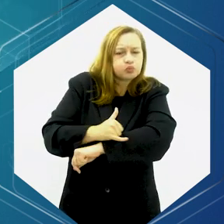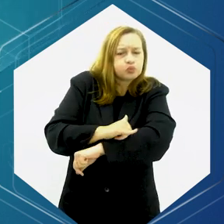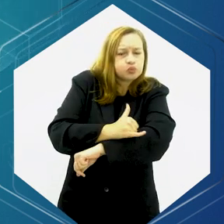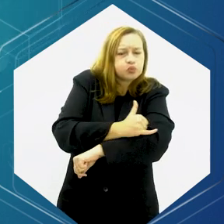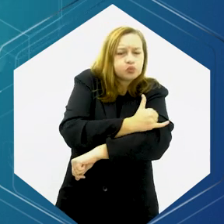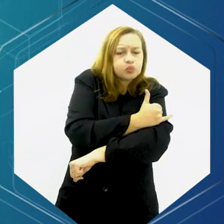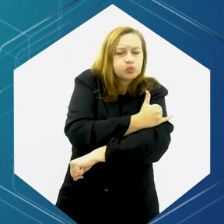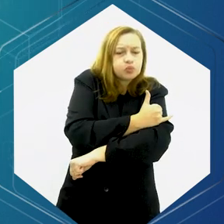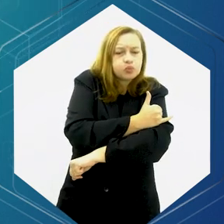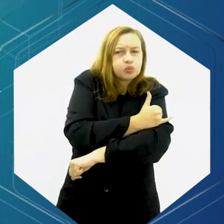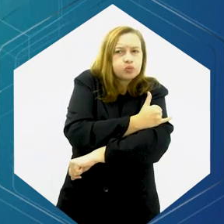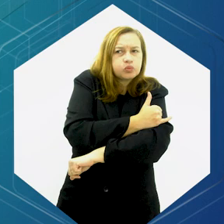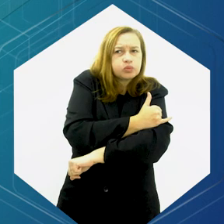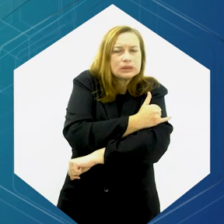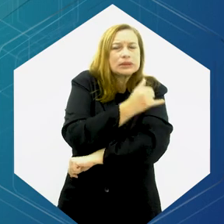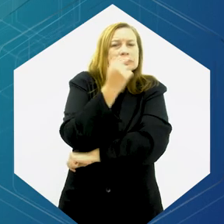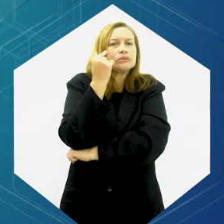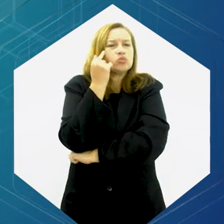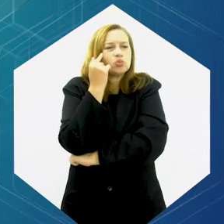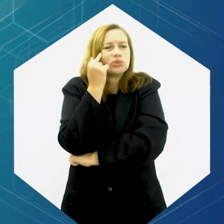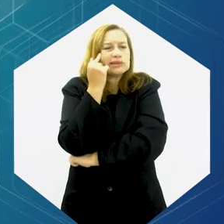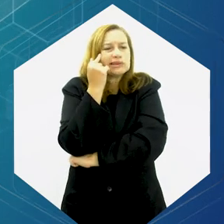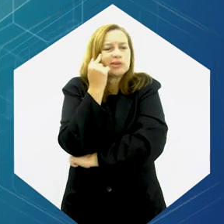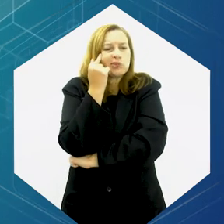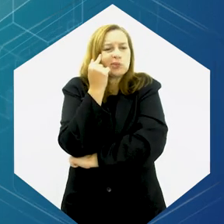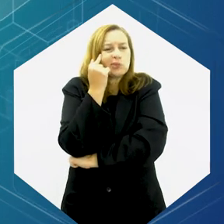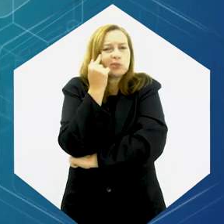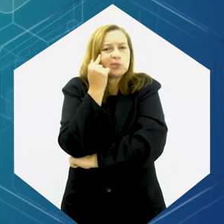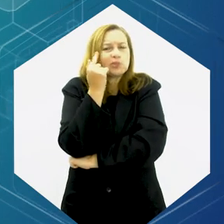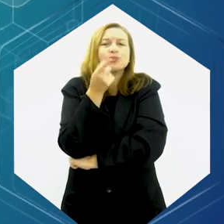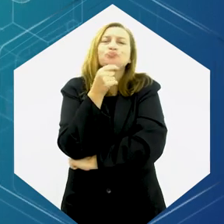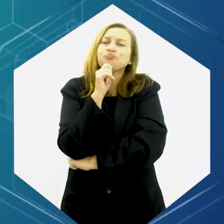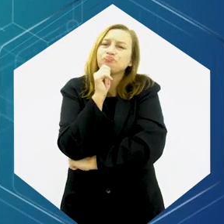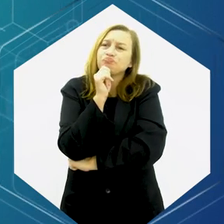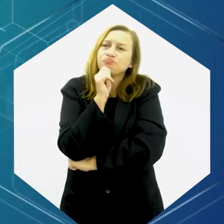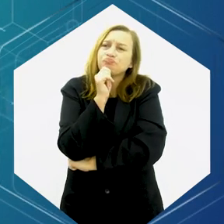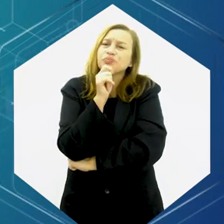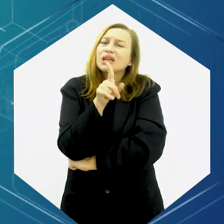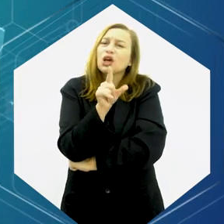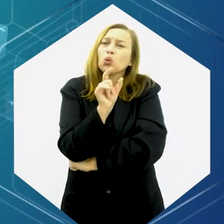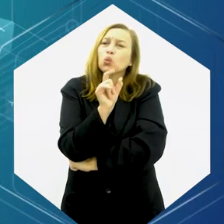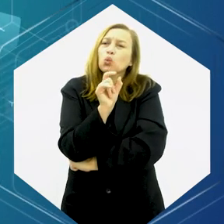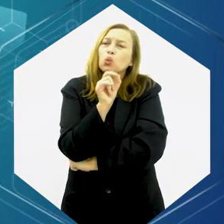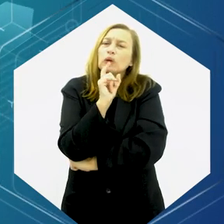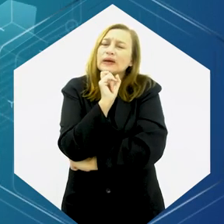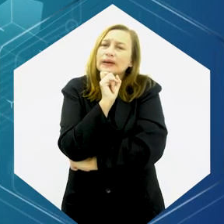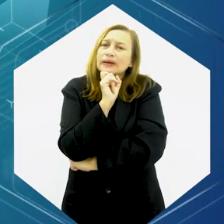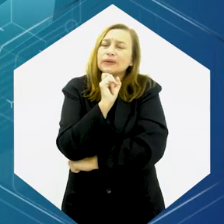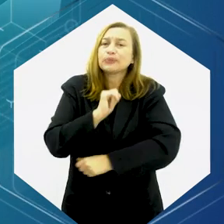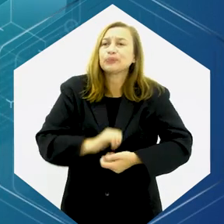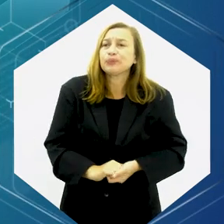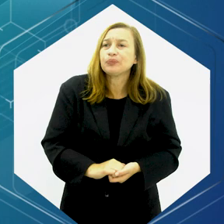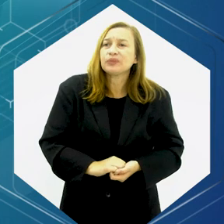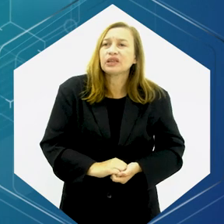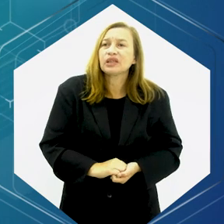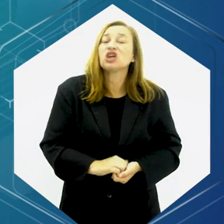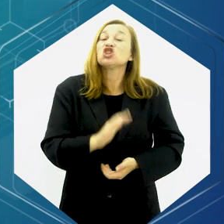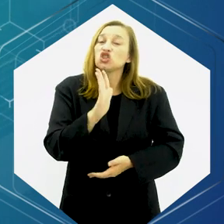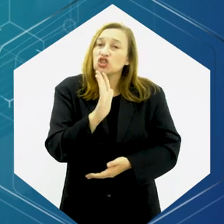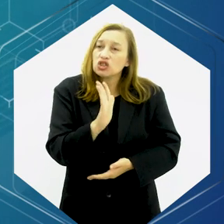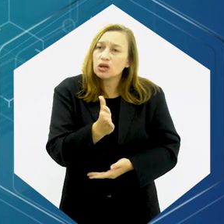obesidade é um uma condição né que eh até certo ponto